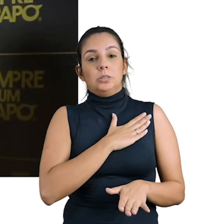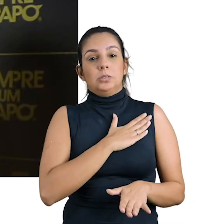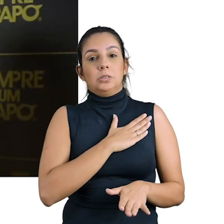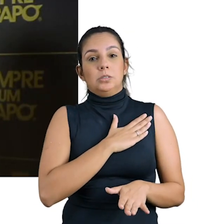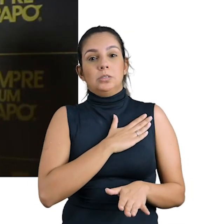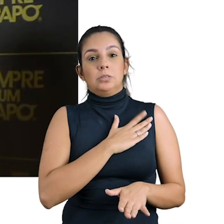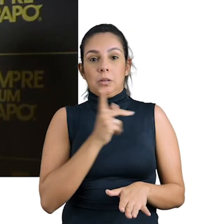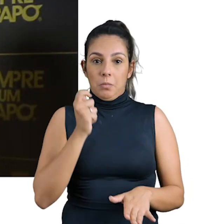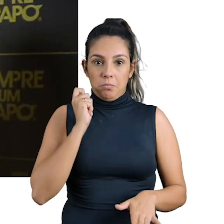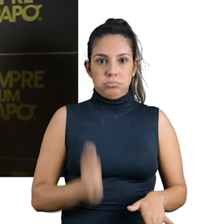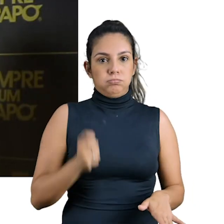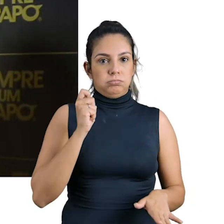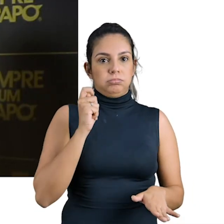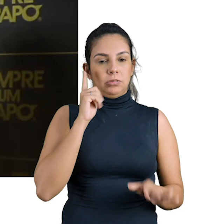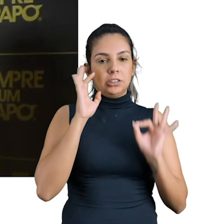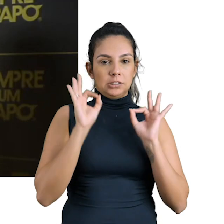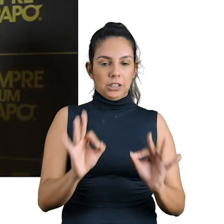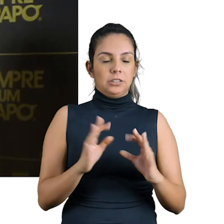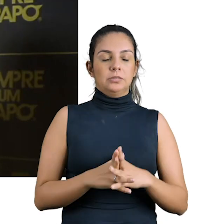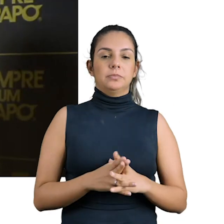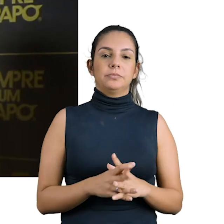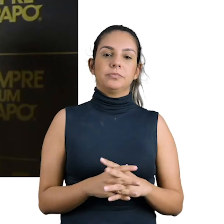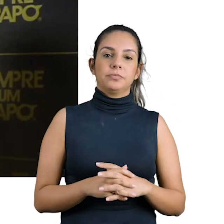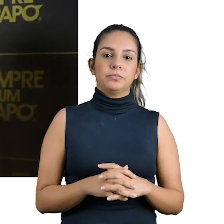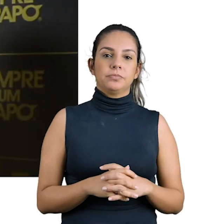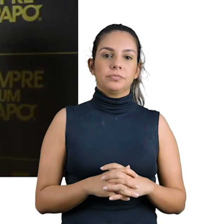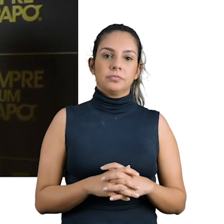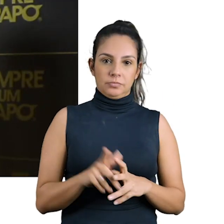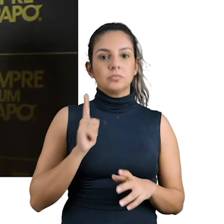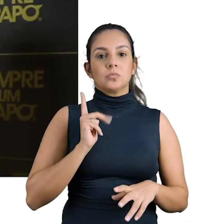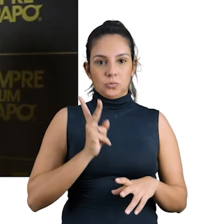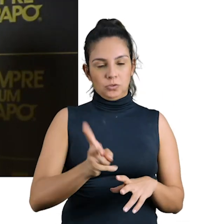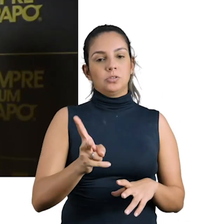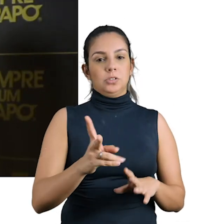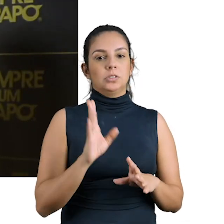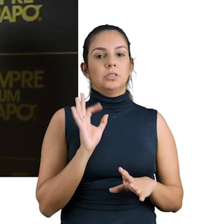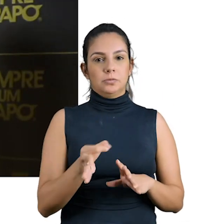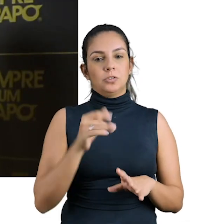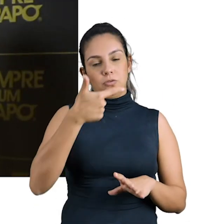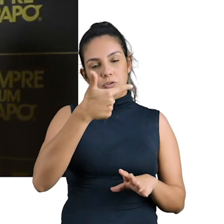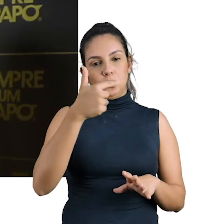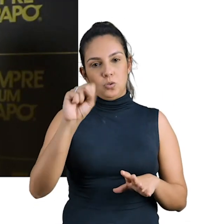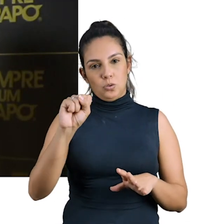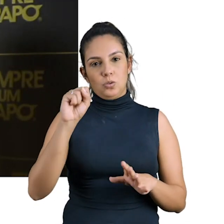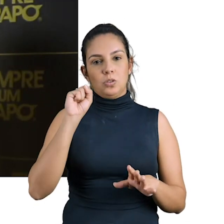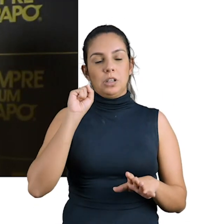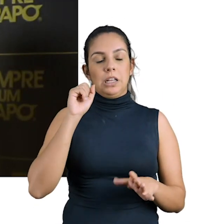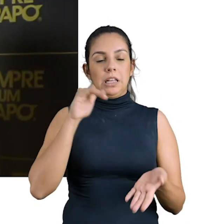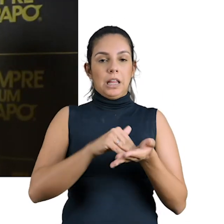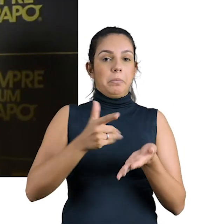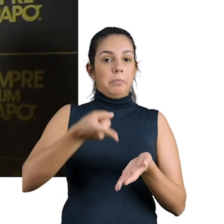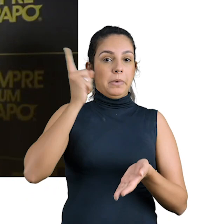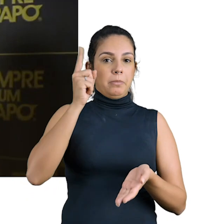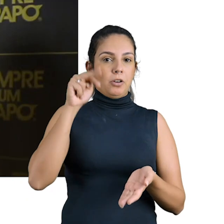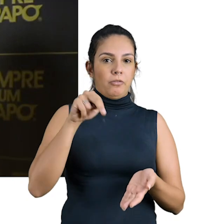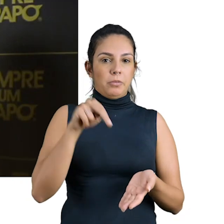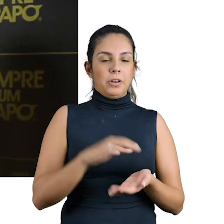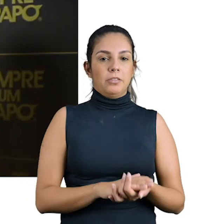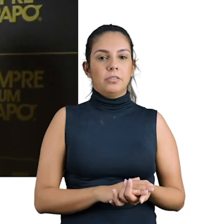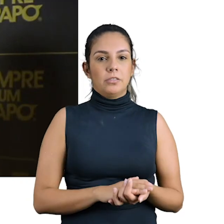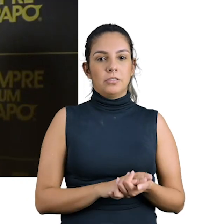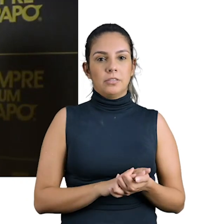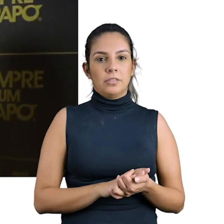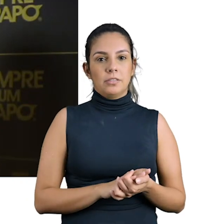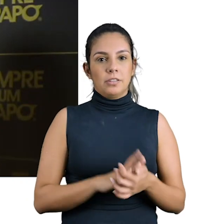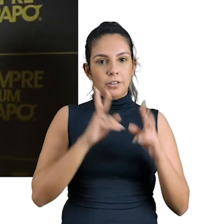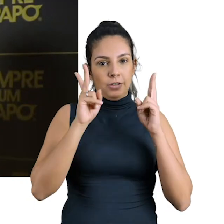bater o martelo. Mas está mantido, por enquanto, 28 a 1º de novembro, período